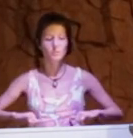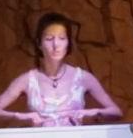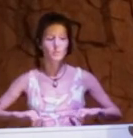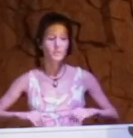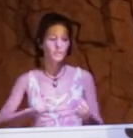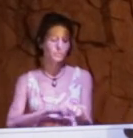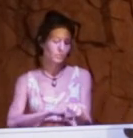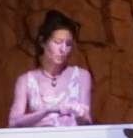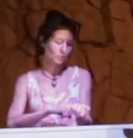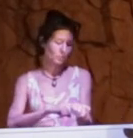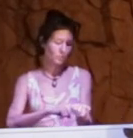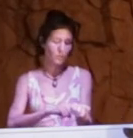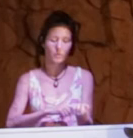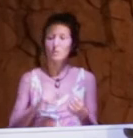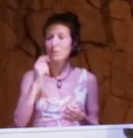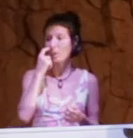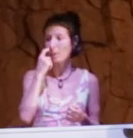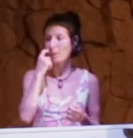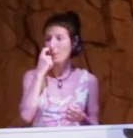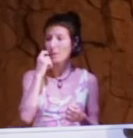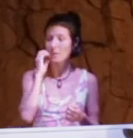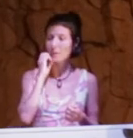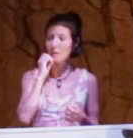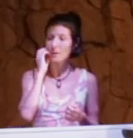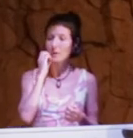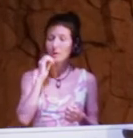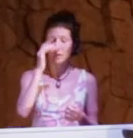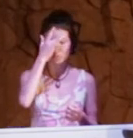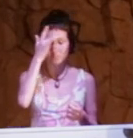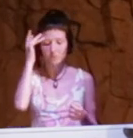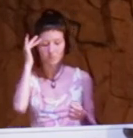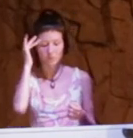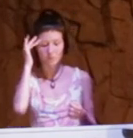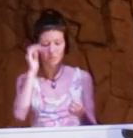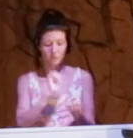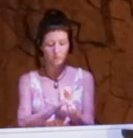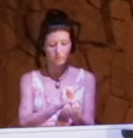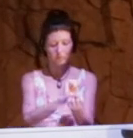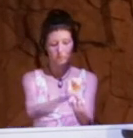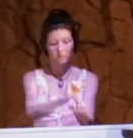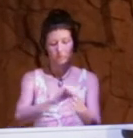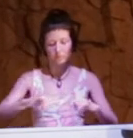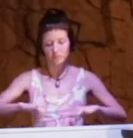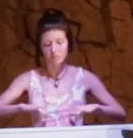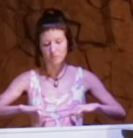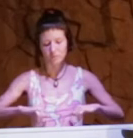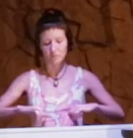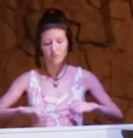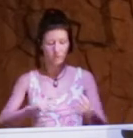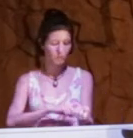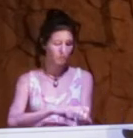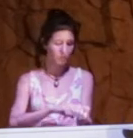Benedito, algumas pessoas já falam, ah, é uma pessoa ali que está acorrentada e está sofrendo, que está